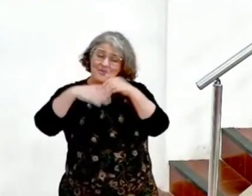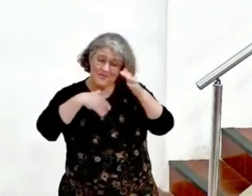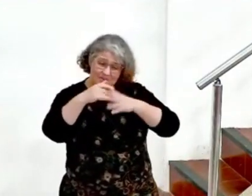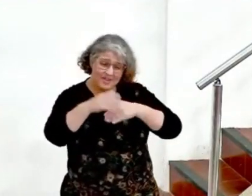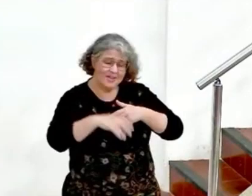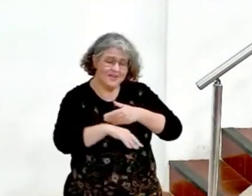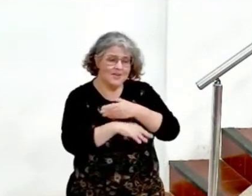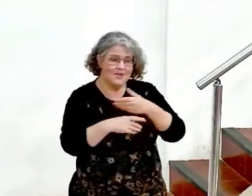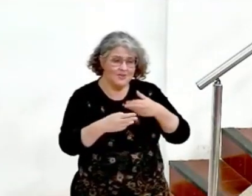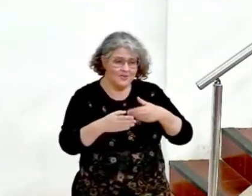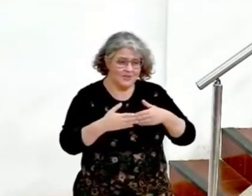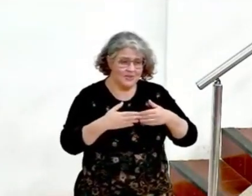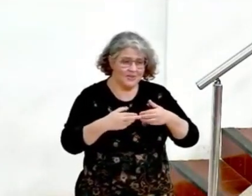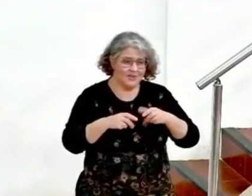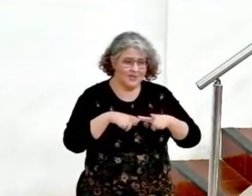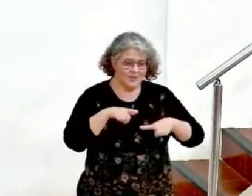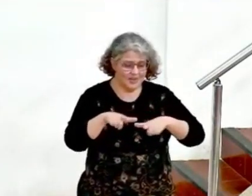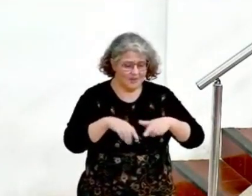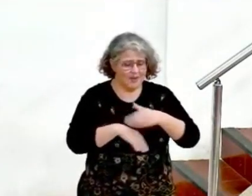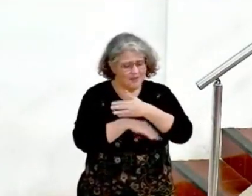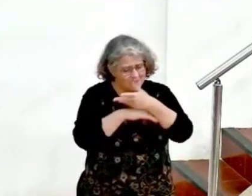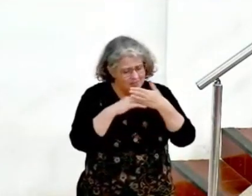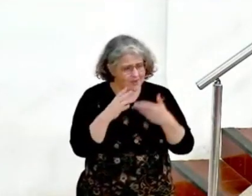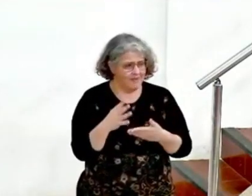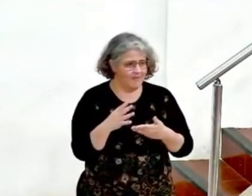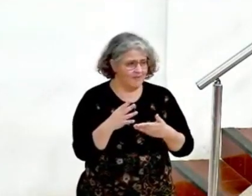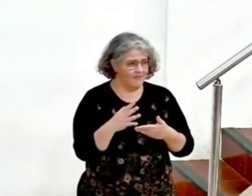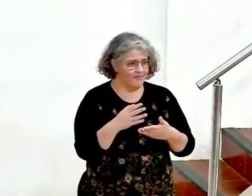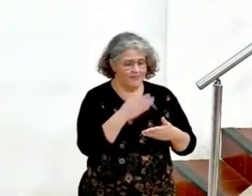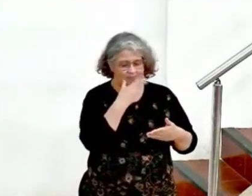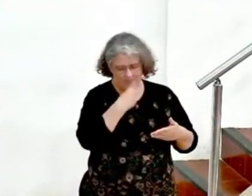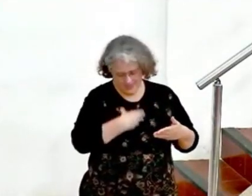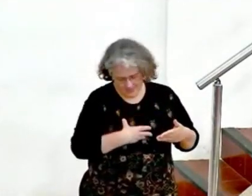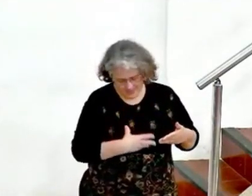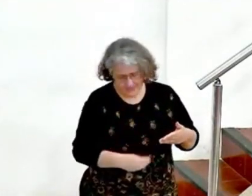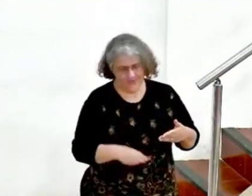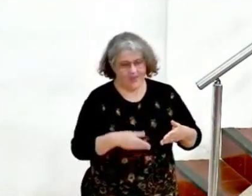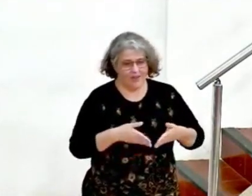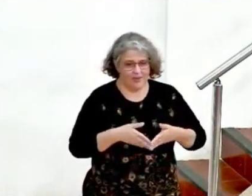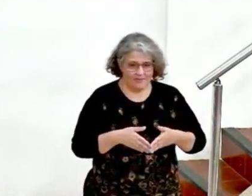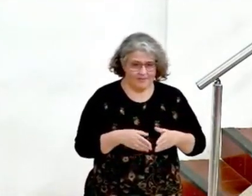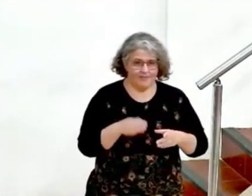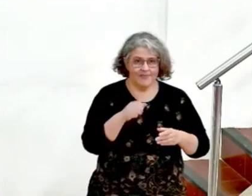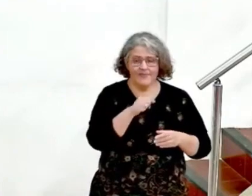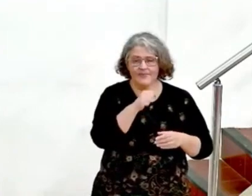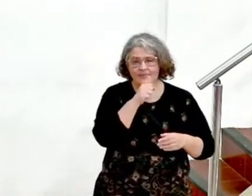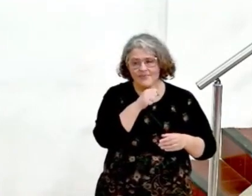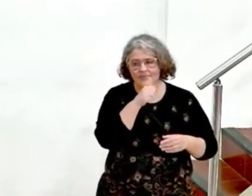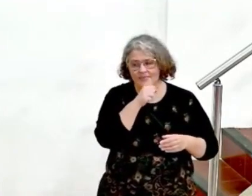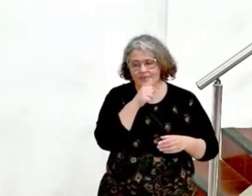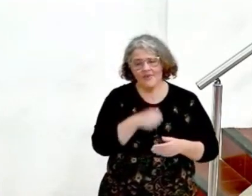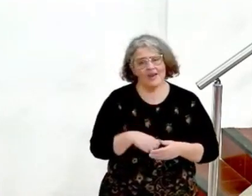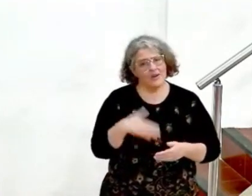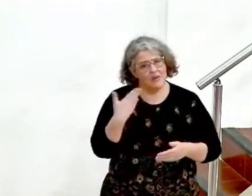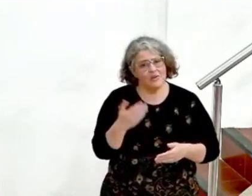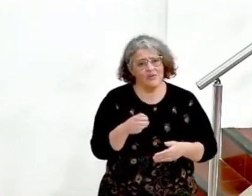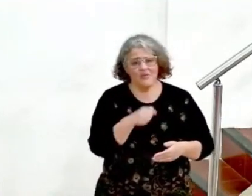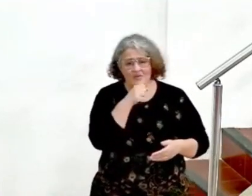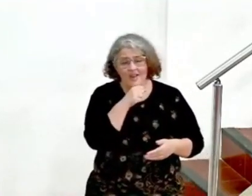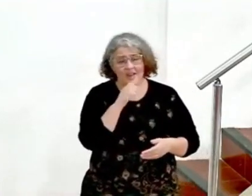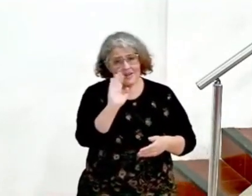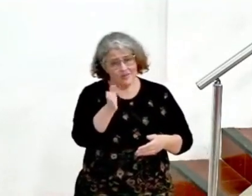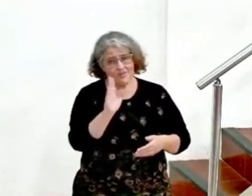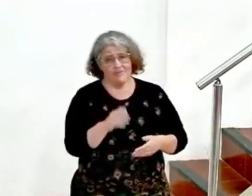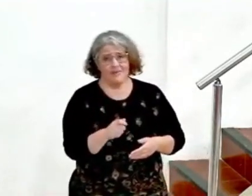miraculosa ao trazer um filho a Abraão na sua velhice, a Sara na sua velhice e sendo ainda